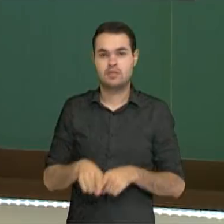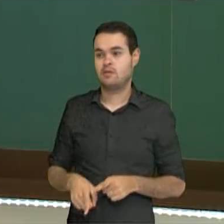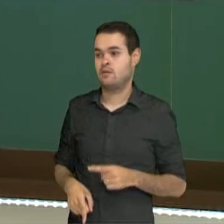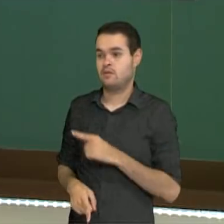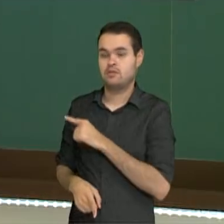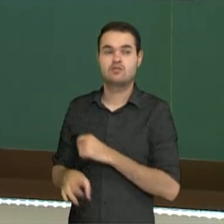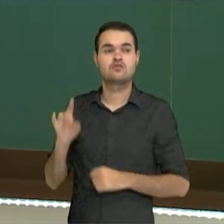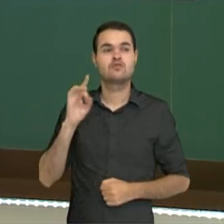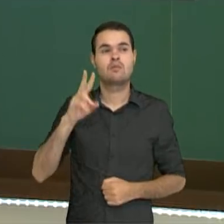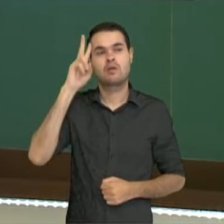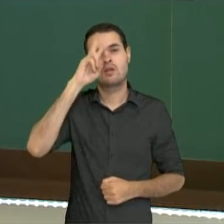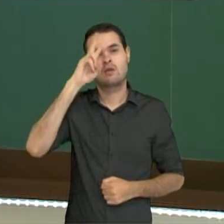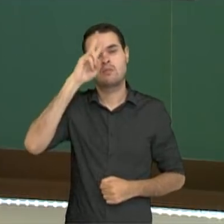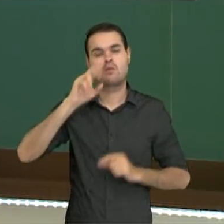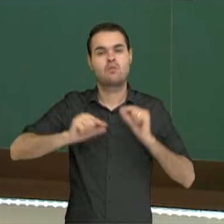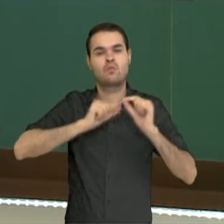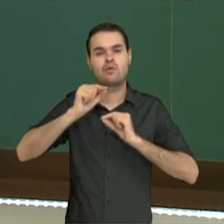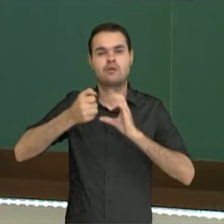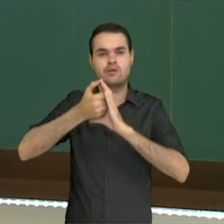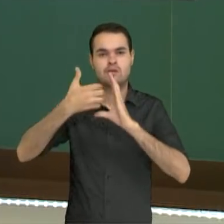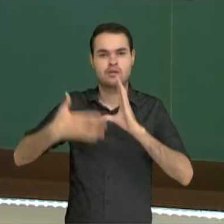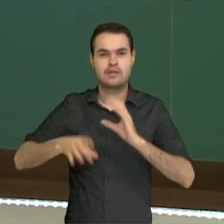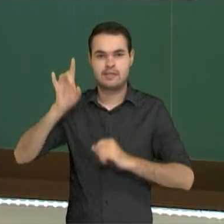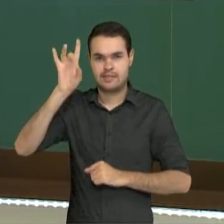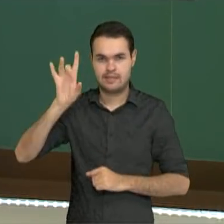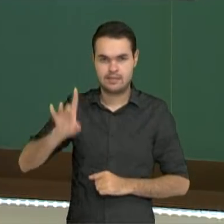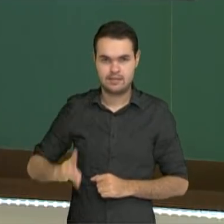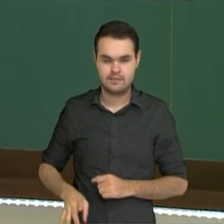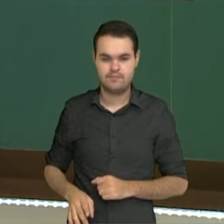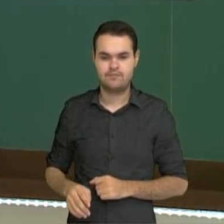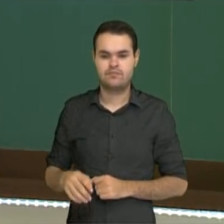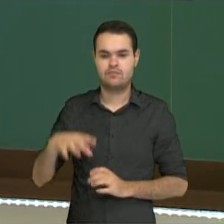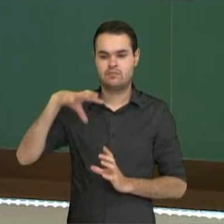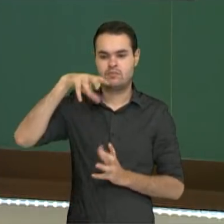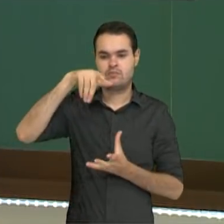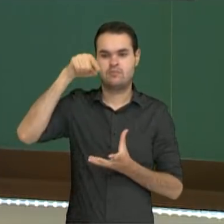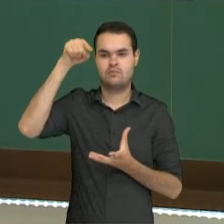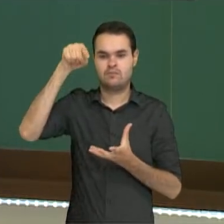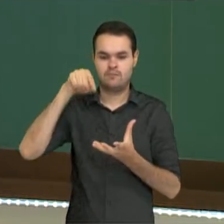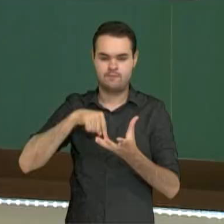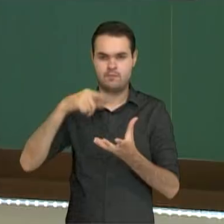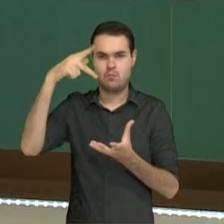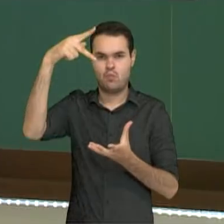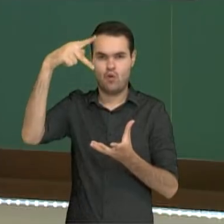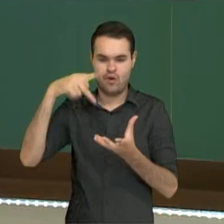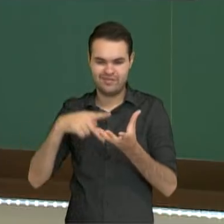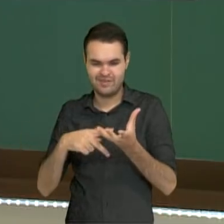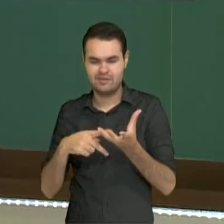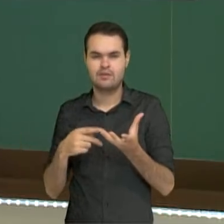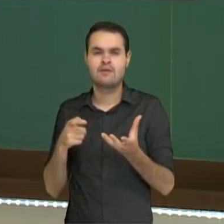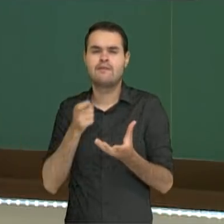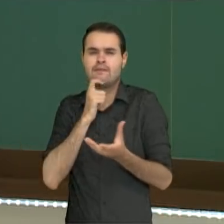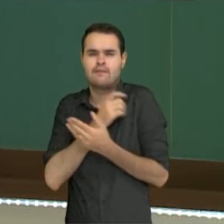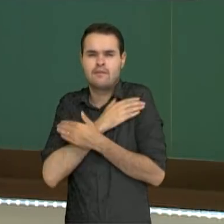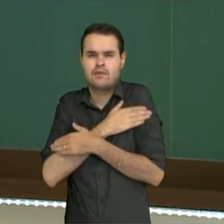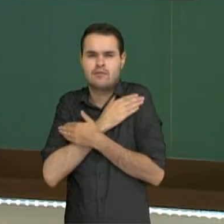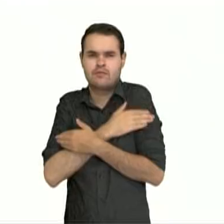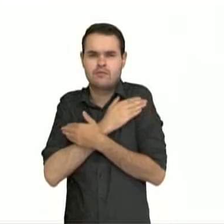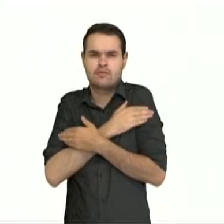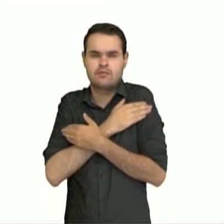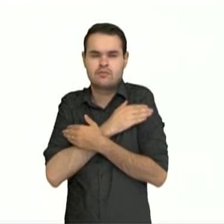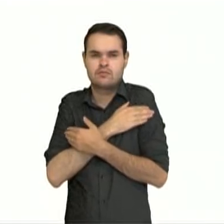para relembrar o que nós temos de característica, zonas polares são as menos aquecidas, as zonas temperadas